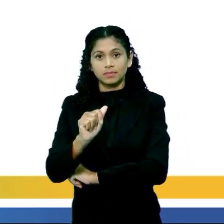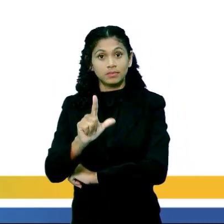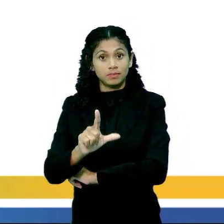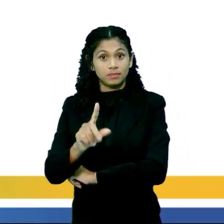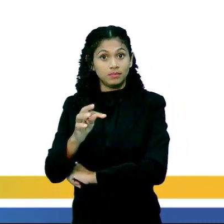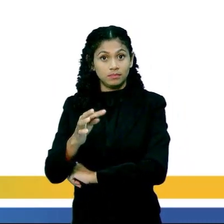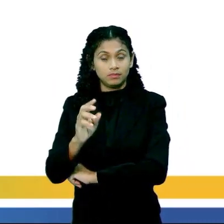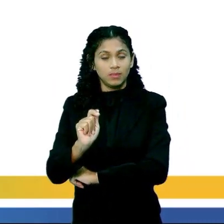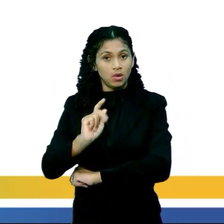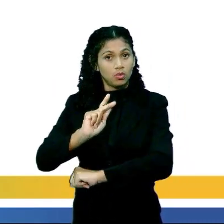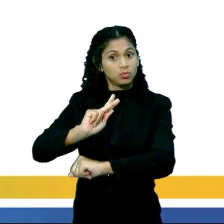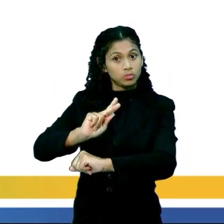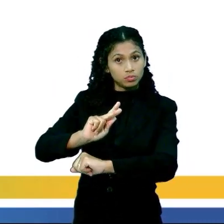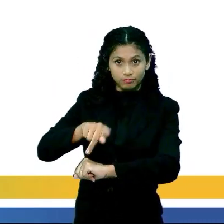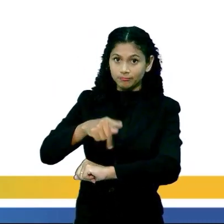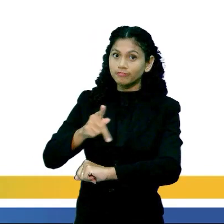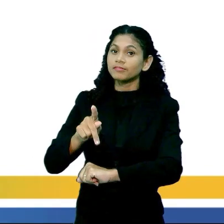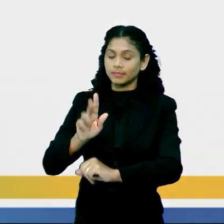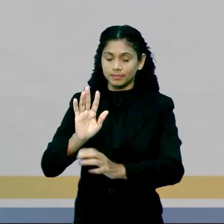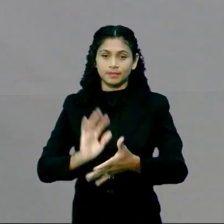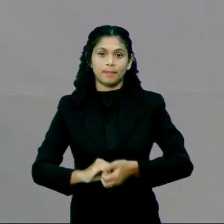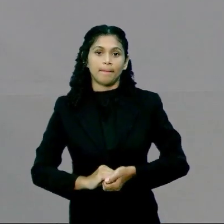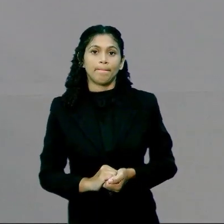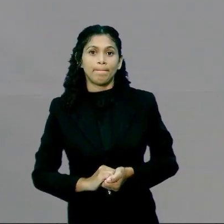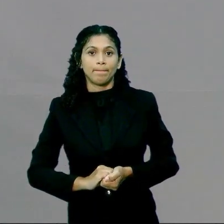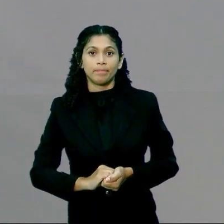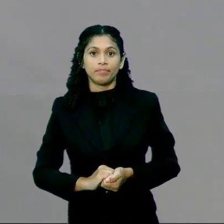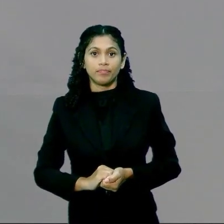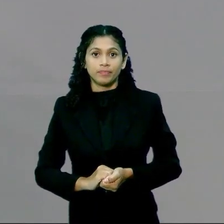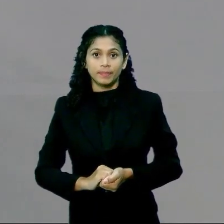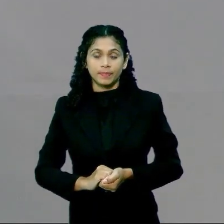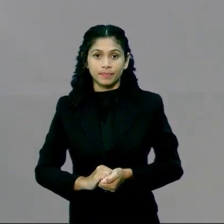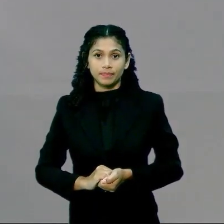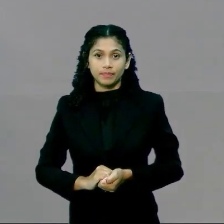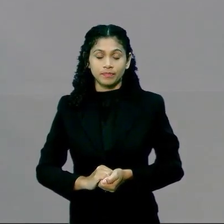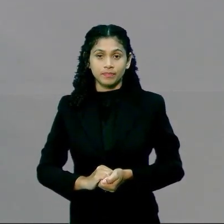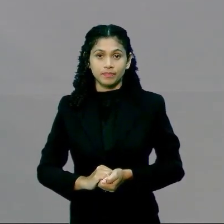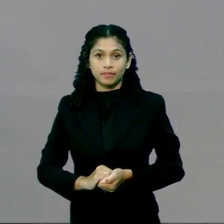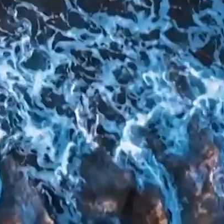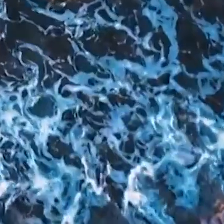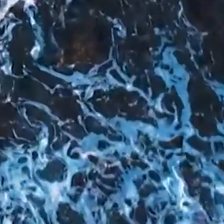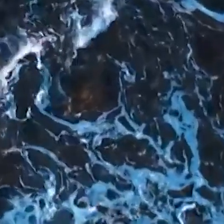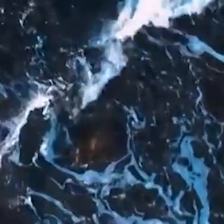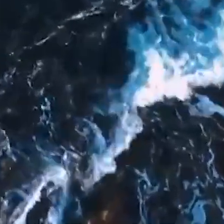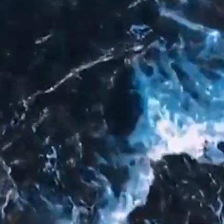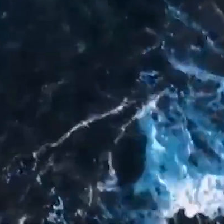aí para falarmos um pouco mais. Vídeo na tela.